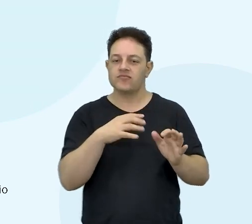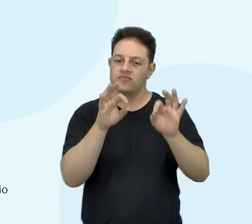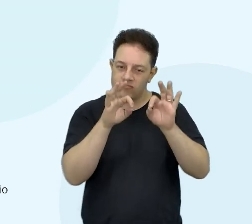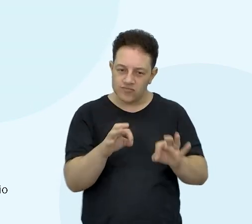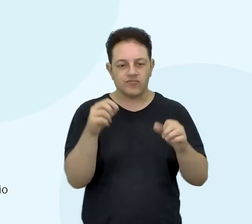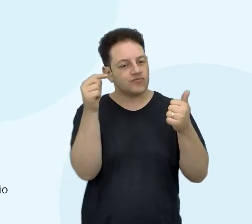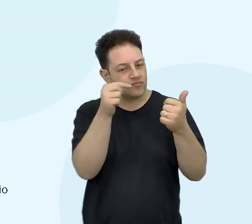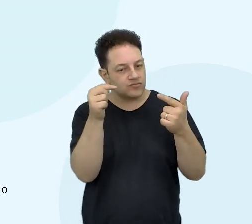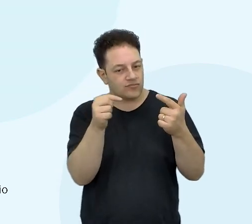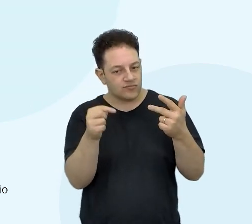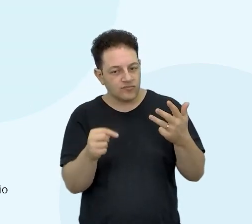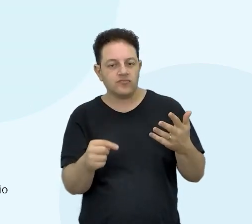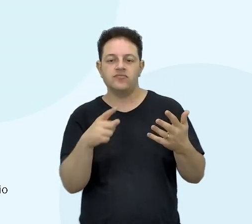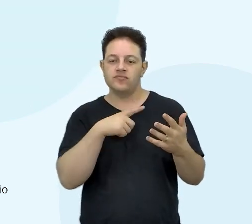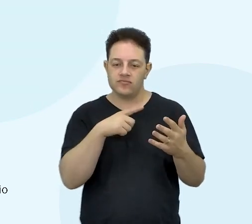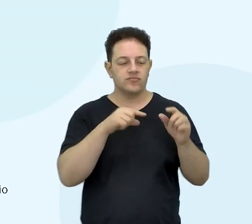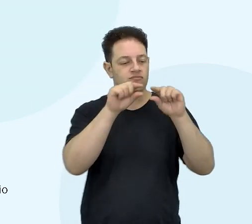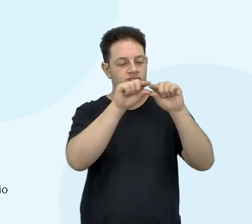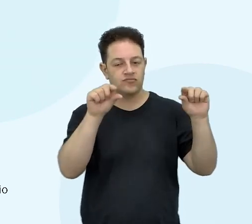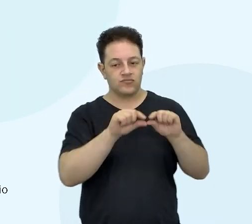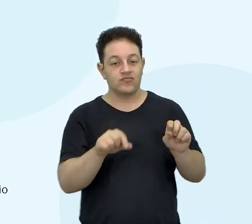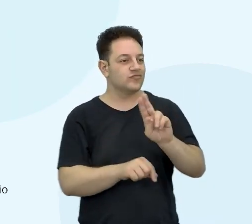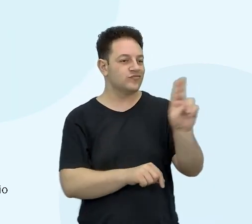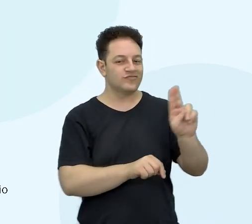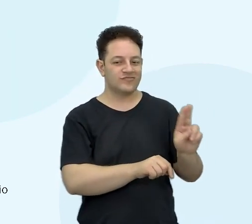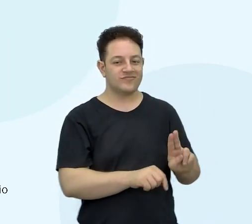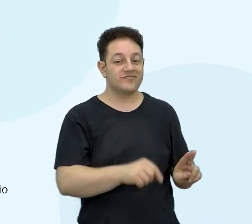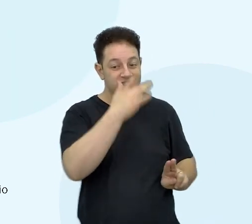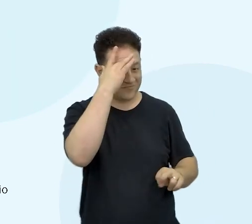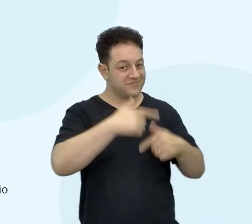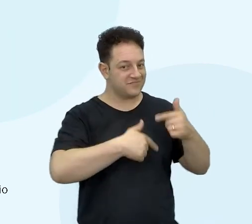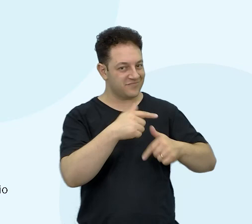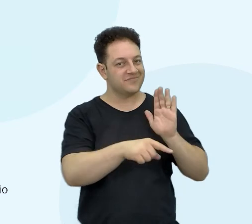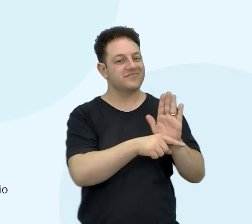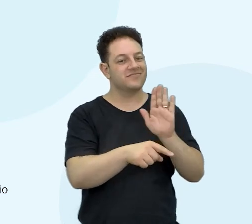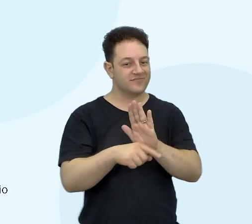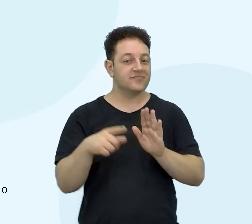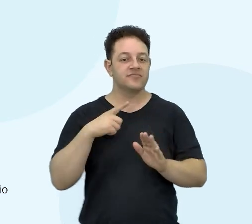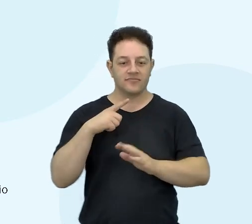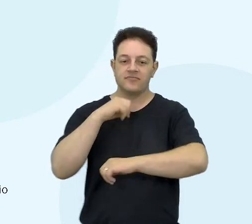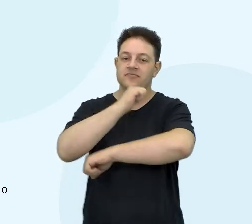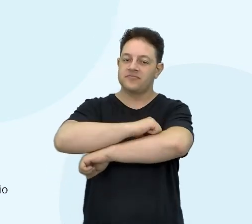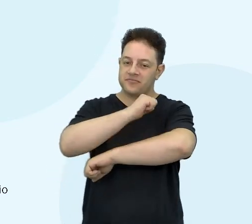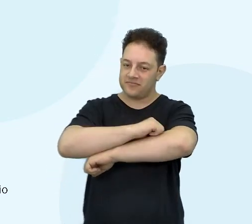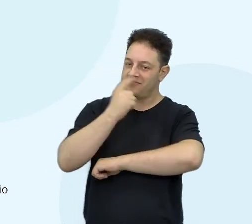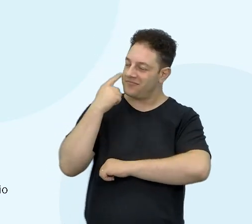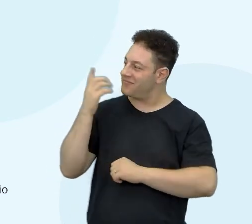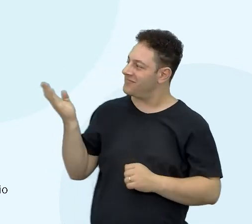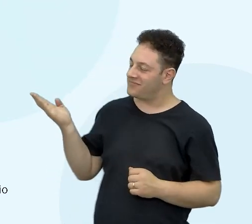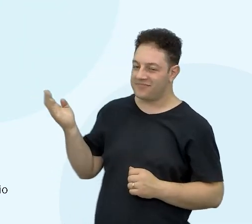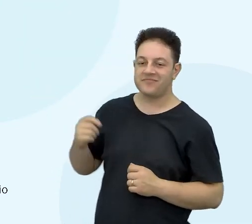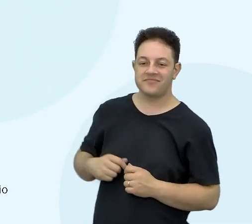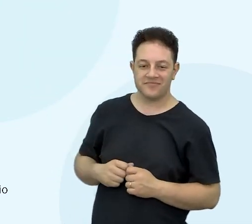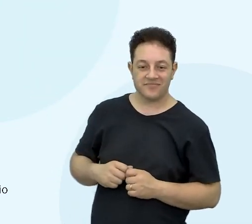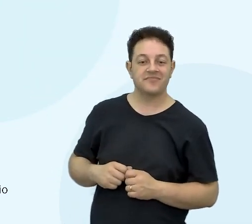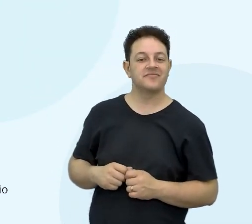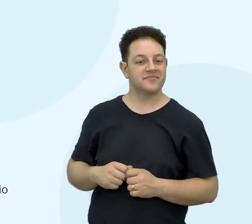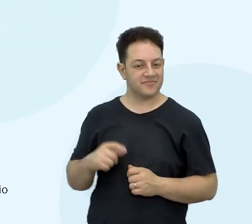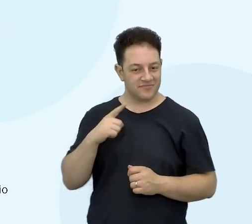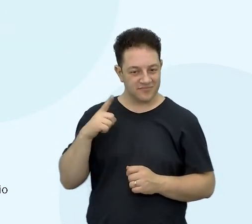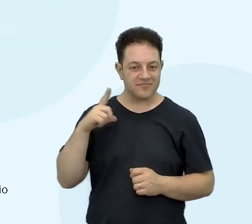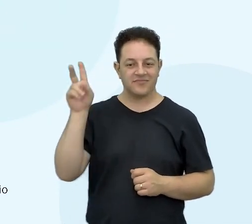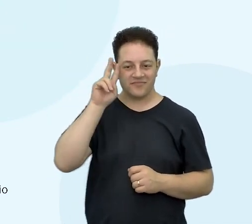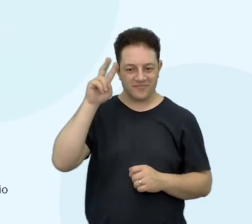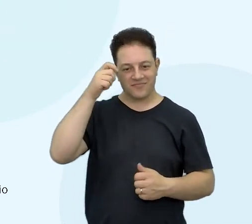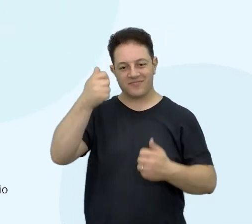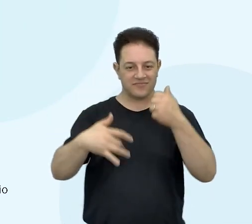devidos créditos, enfim, né? Tem até a janela aqui, que a gente trouxe como